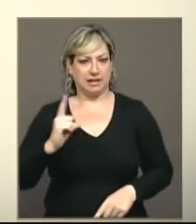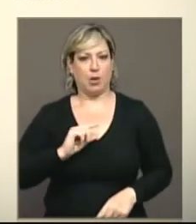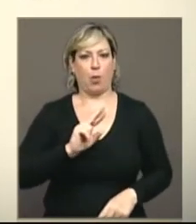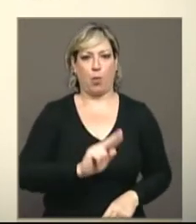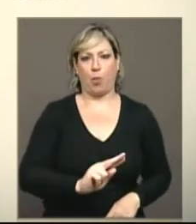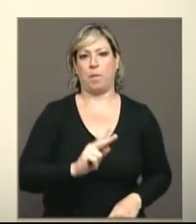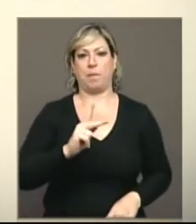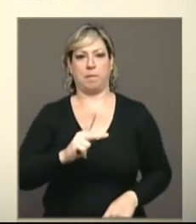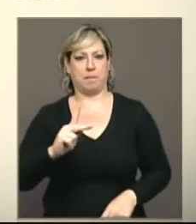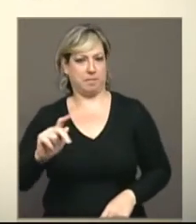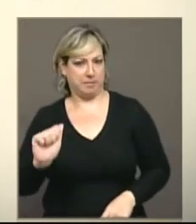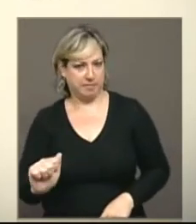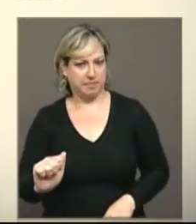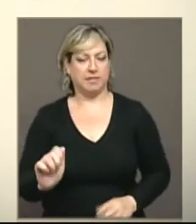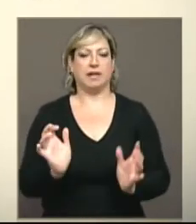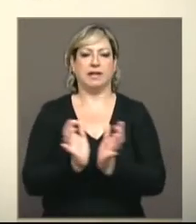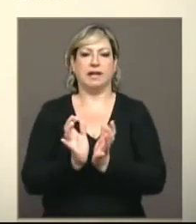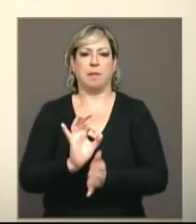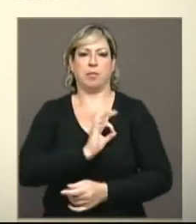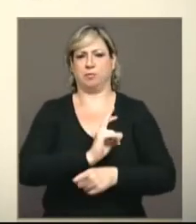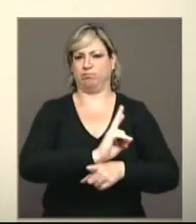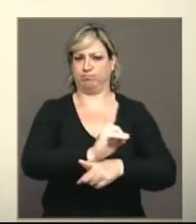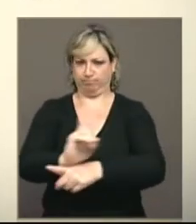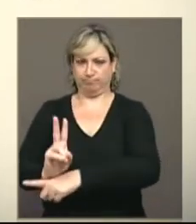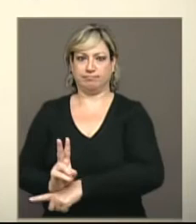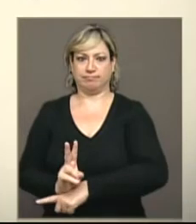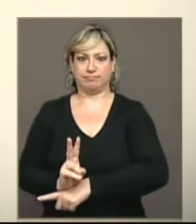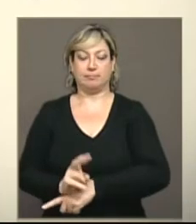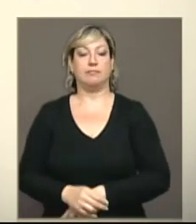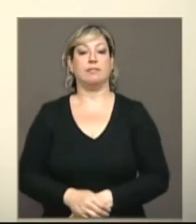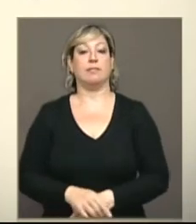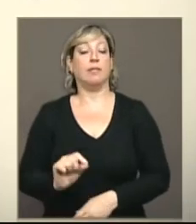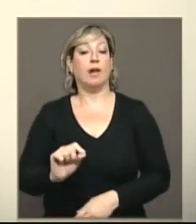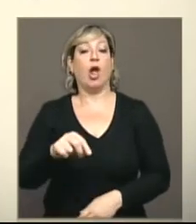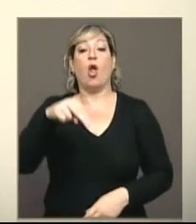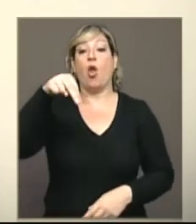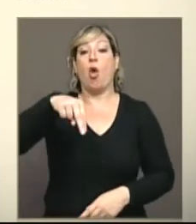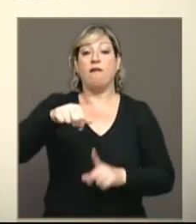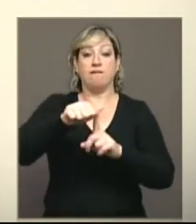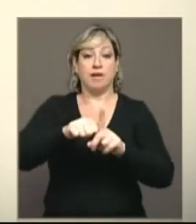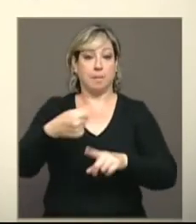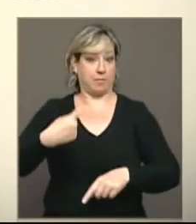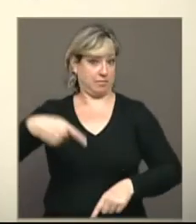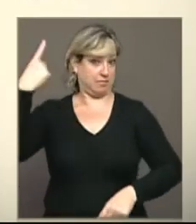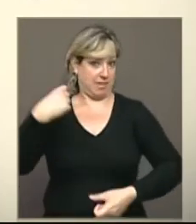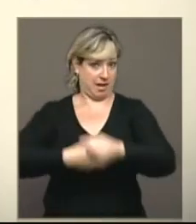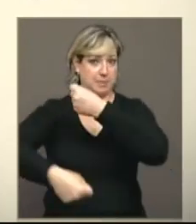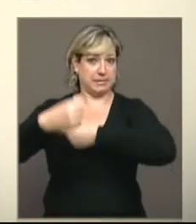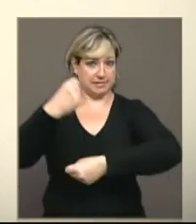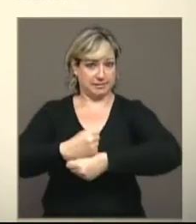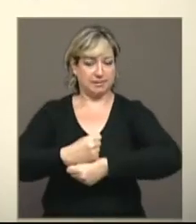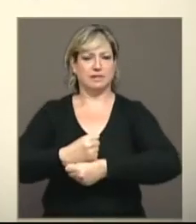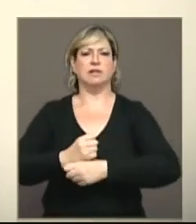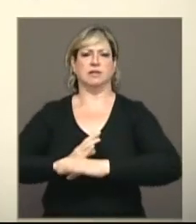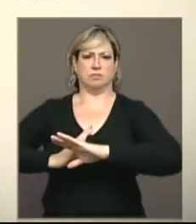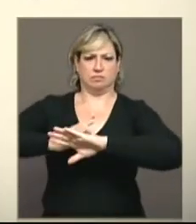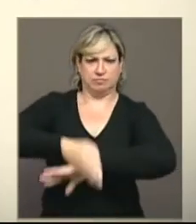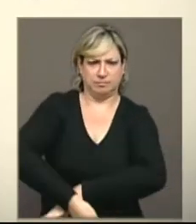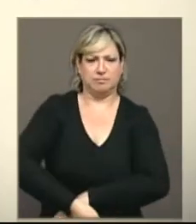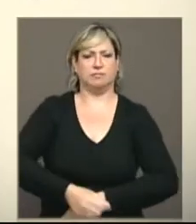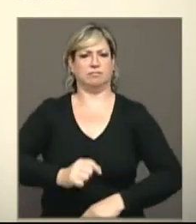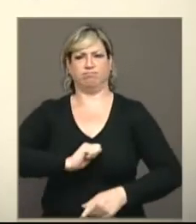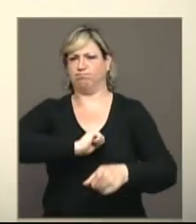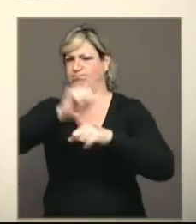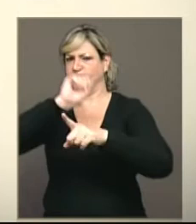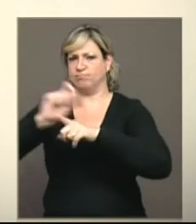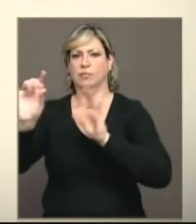polícia pacificadora no alemão em novembro do ano passado teve início a ocupação da região para